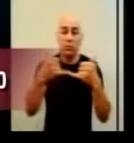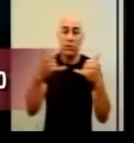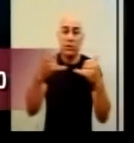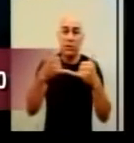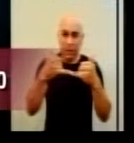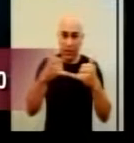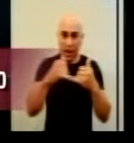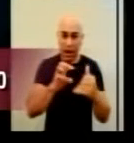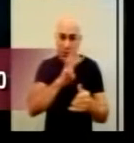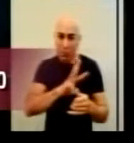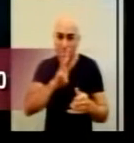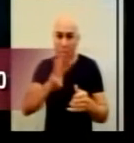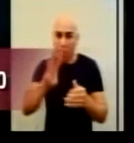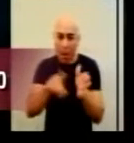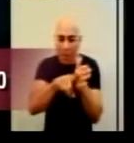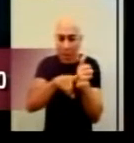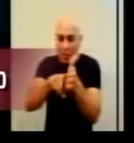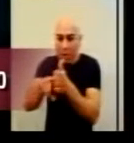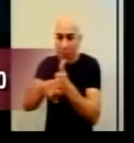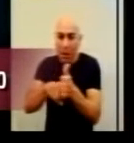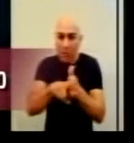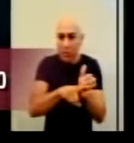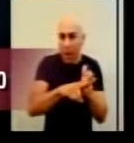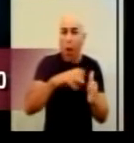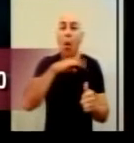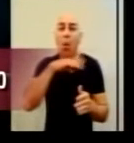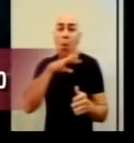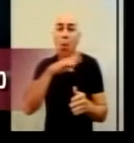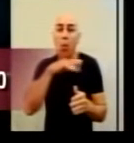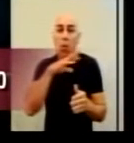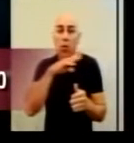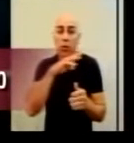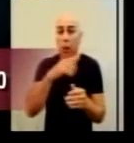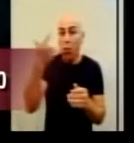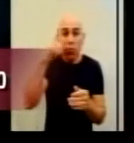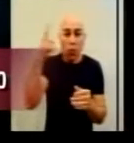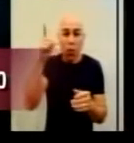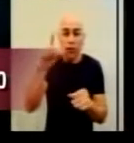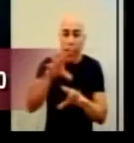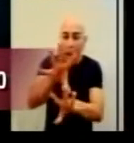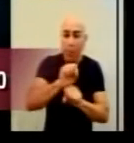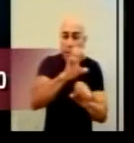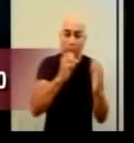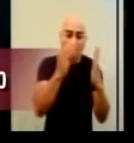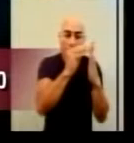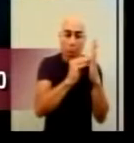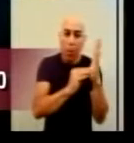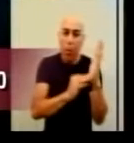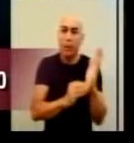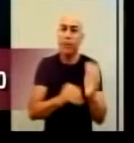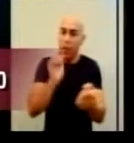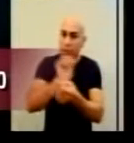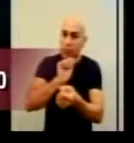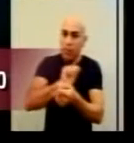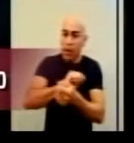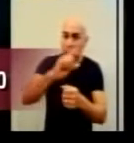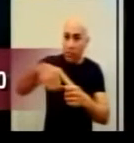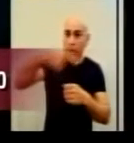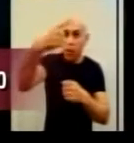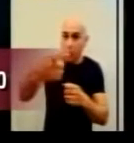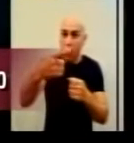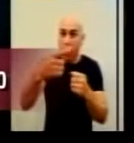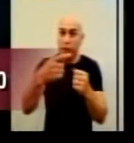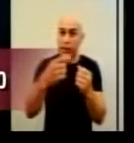problema. Esperamos que o sistema melhore, e que isso não fique represado como ficou. Nós vamos aguardar, porque realmente, como é um